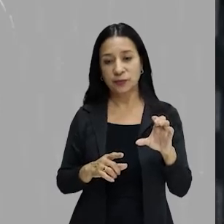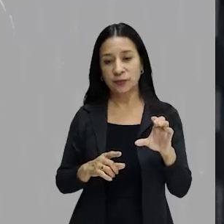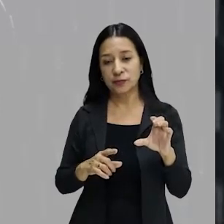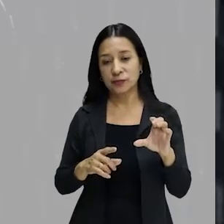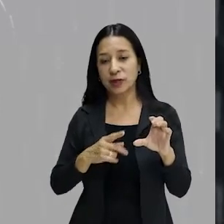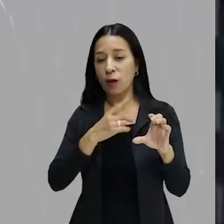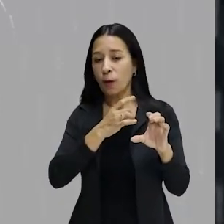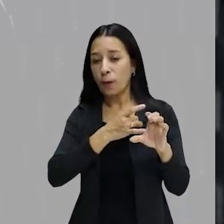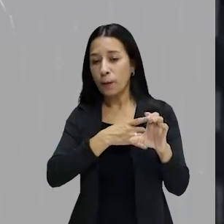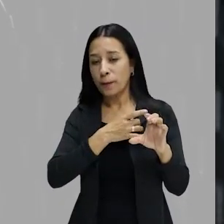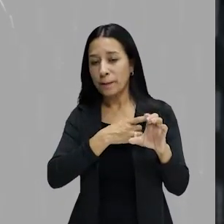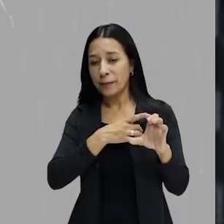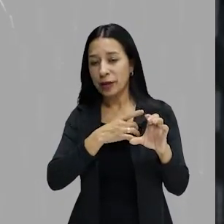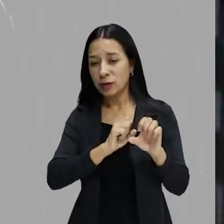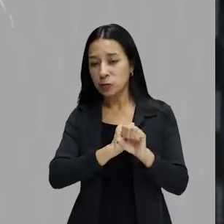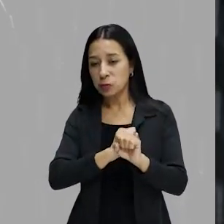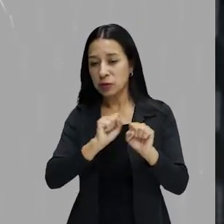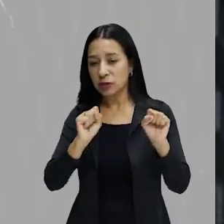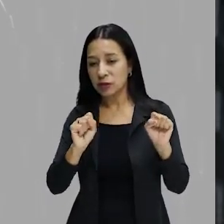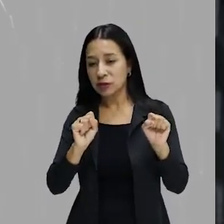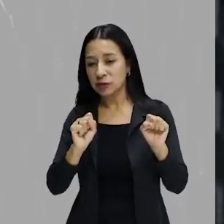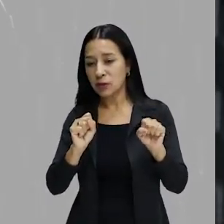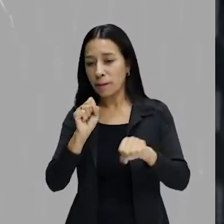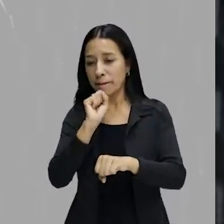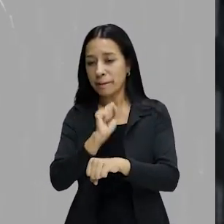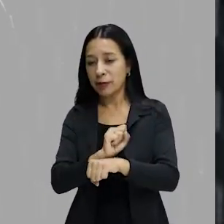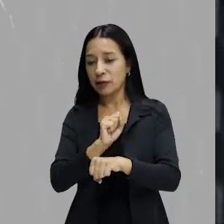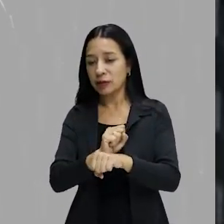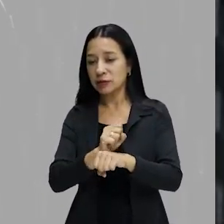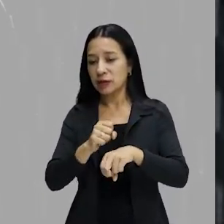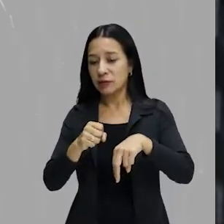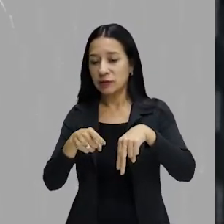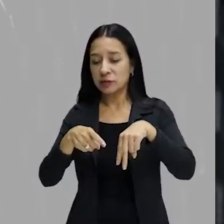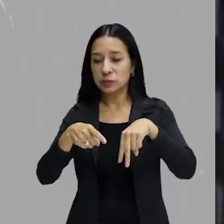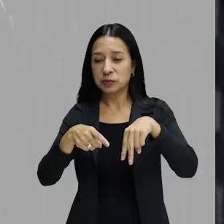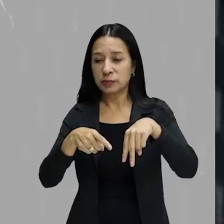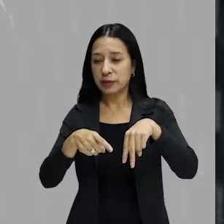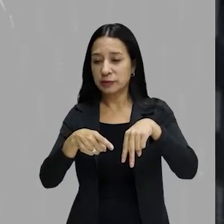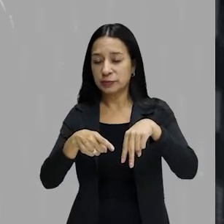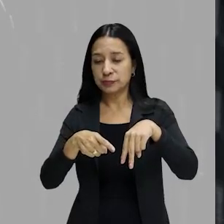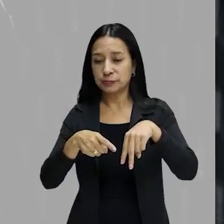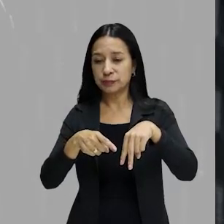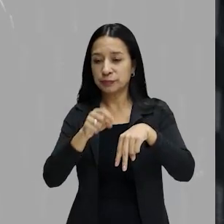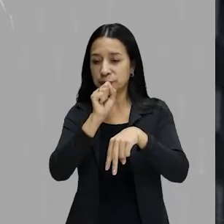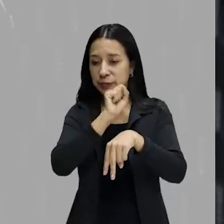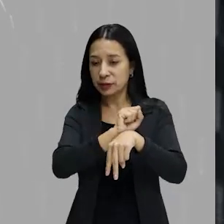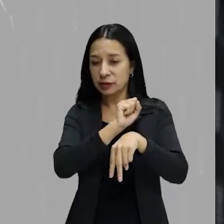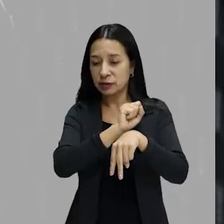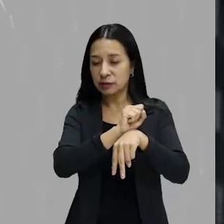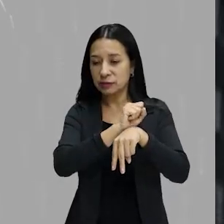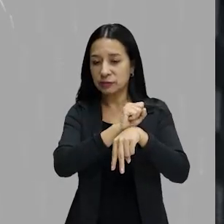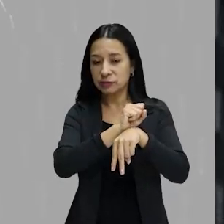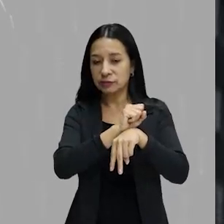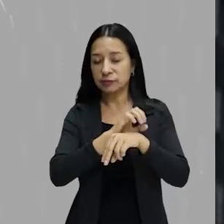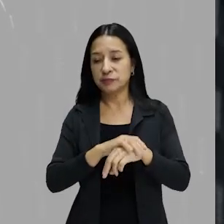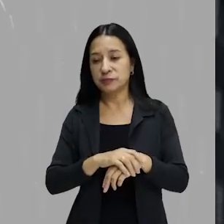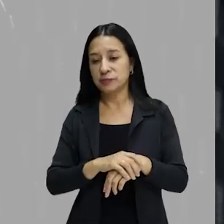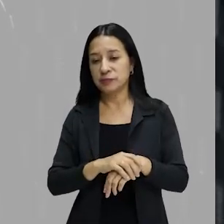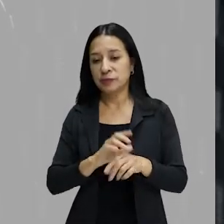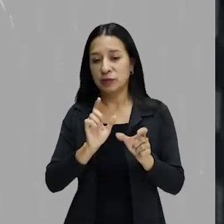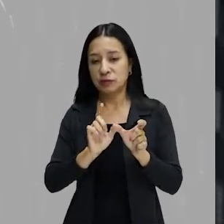tão grande, que lhe paralisava as pernas. A pessoa ficava paradinha. Oração